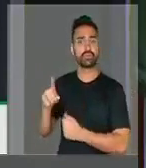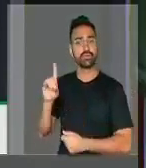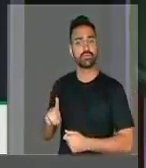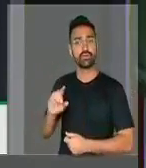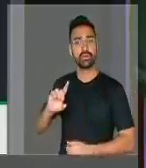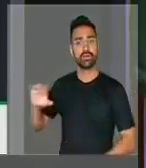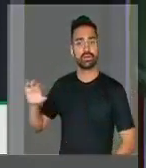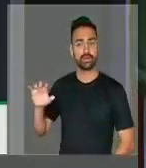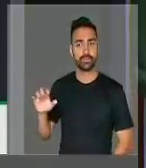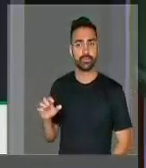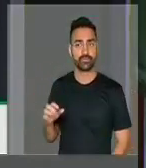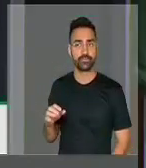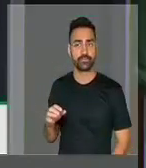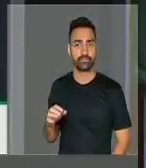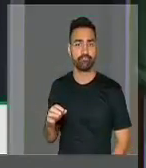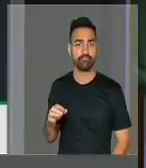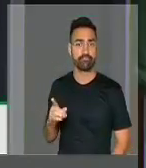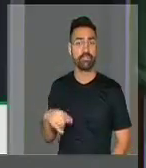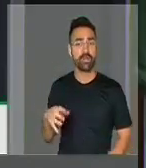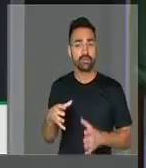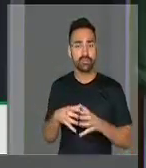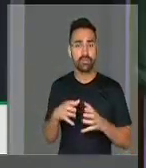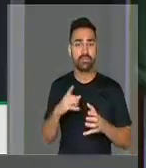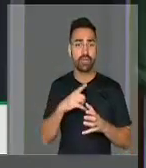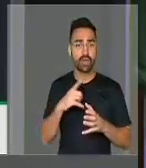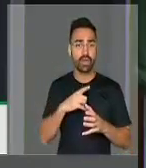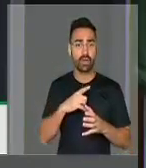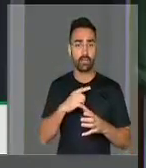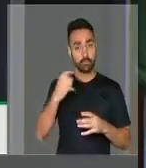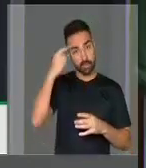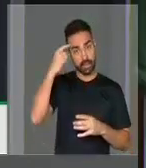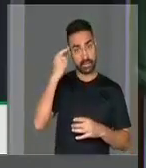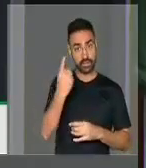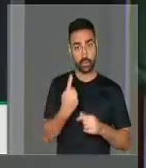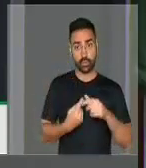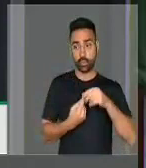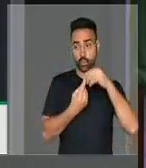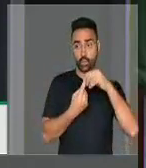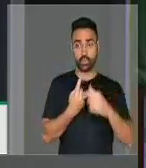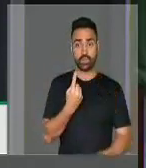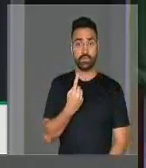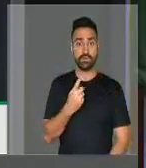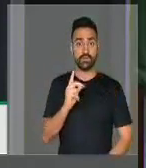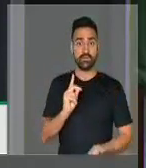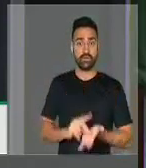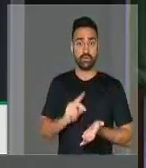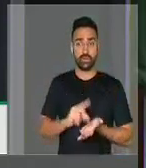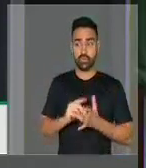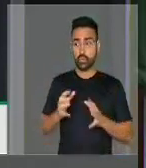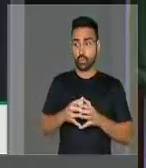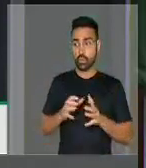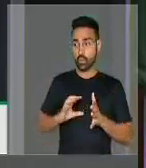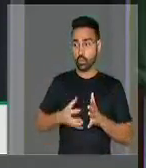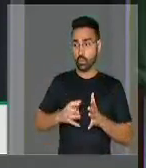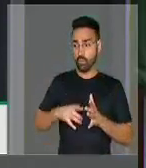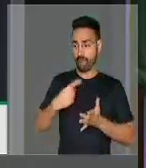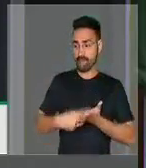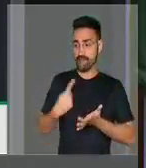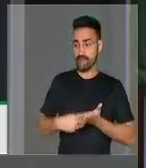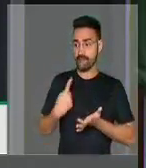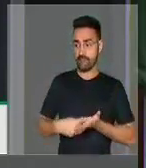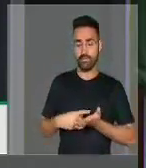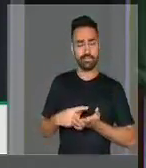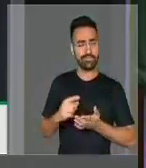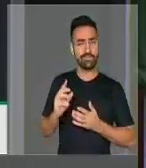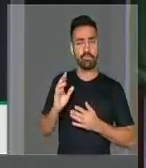dissenso e do sectarismo e da verdade absoluta com a minha facção é algo que